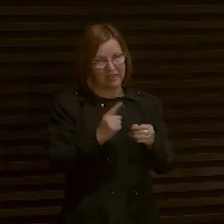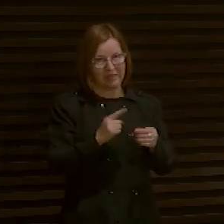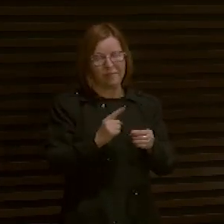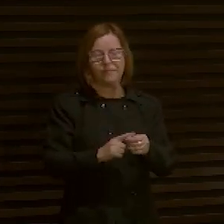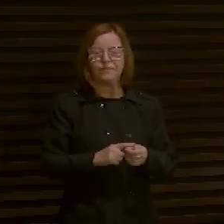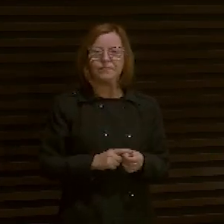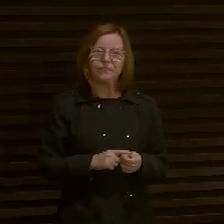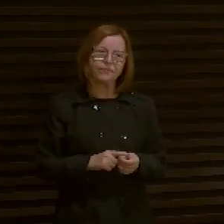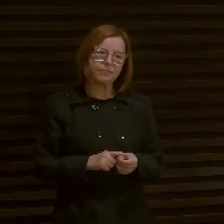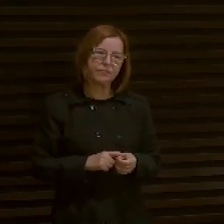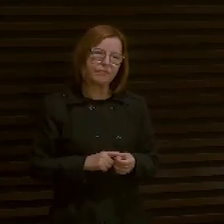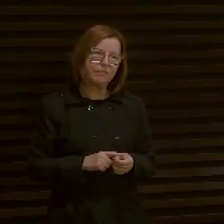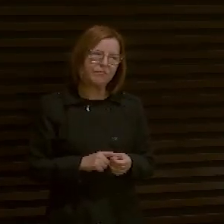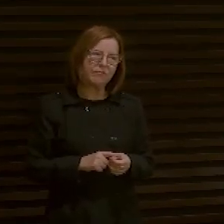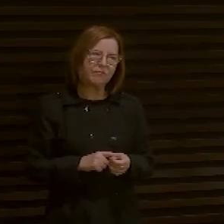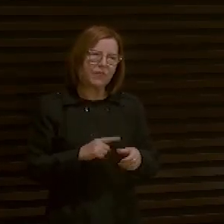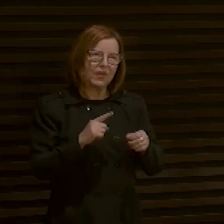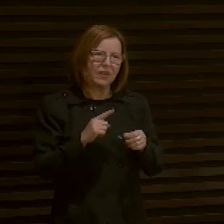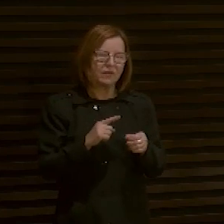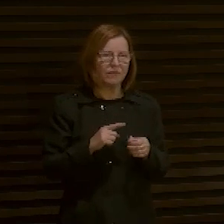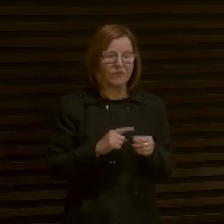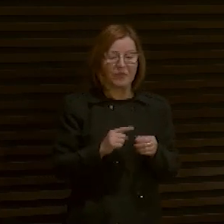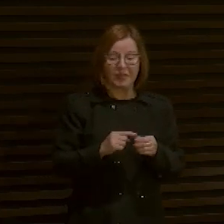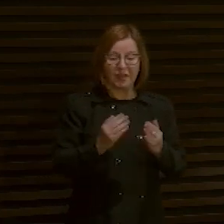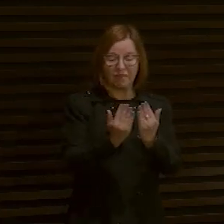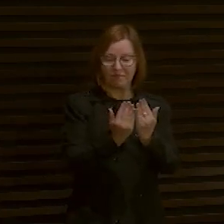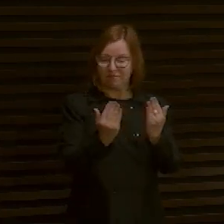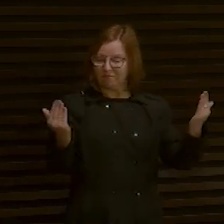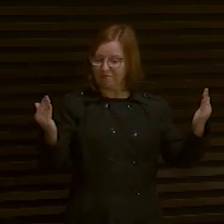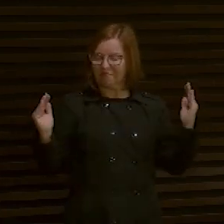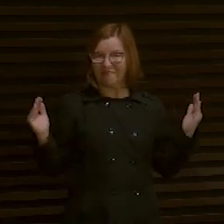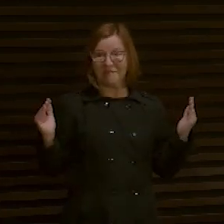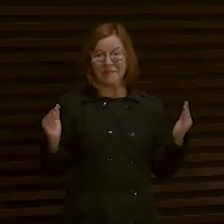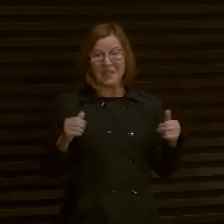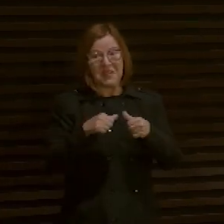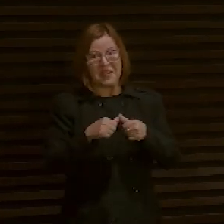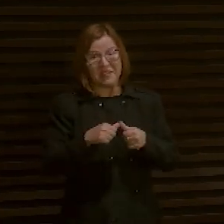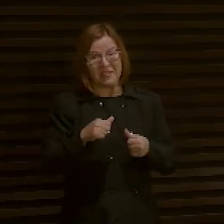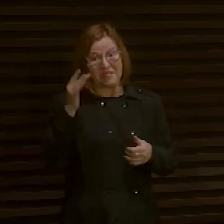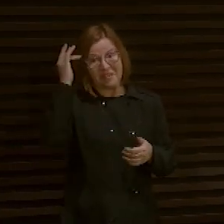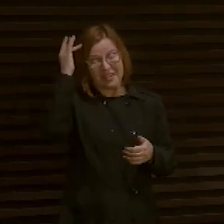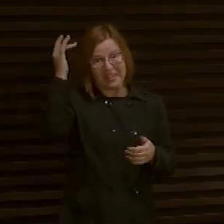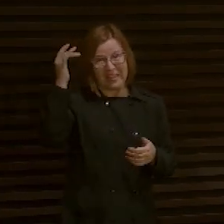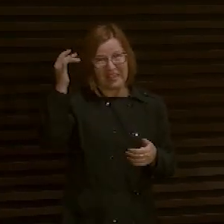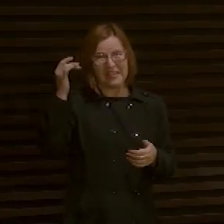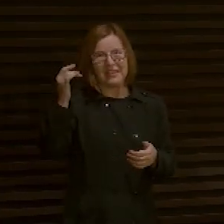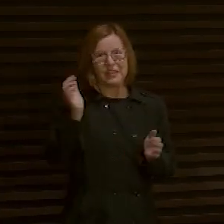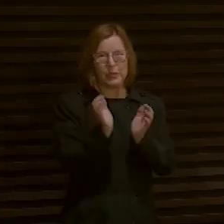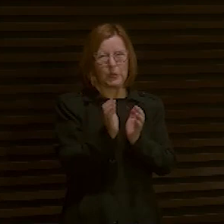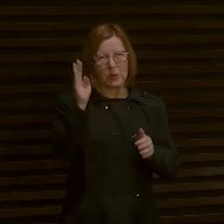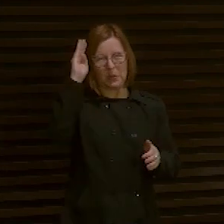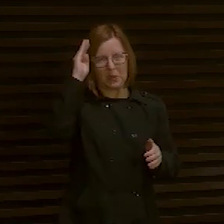naquela cidade. Ela era uma cidade murada, e isso facilitava o exército inimigo fazer o